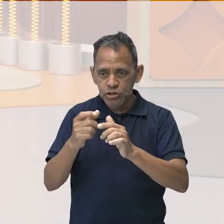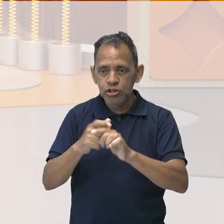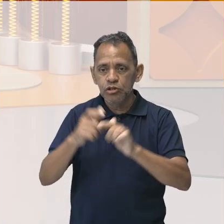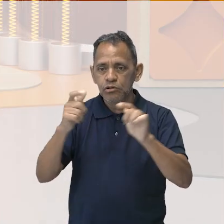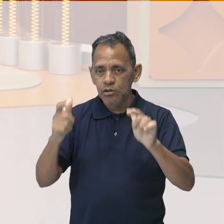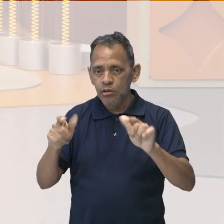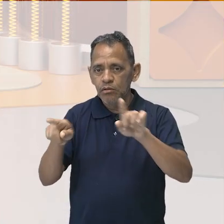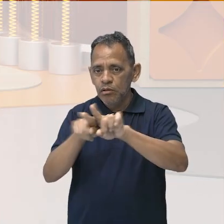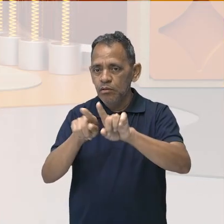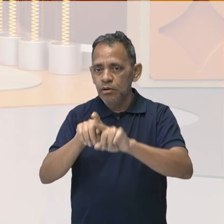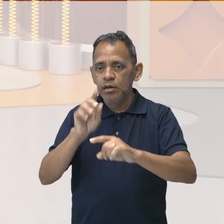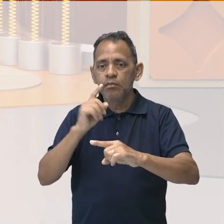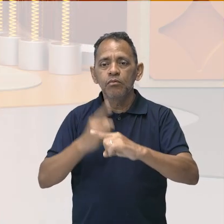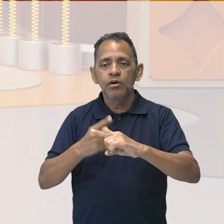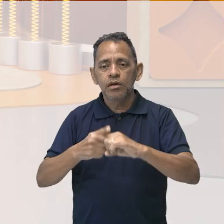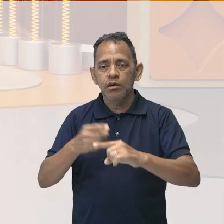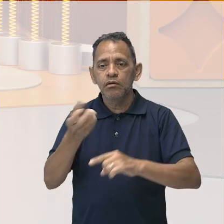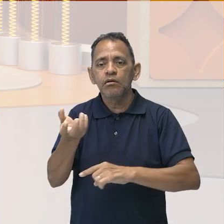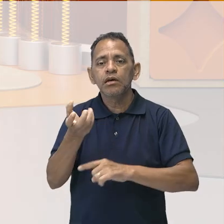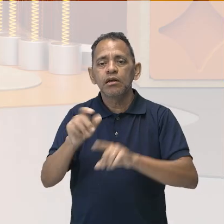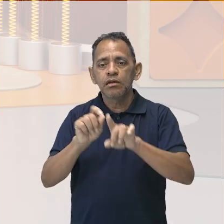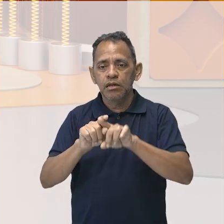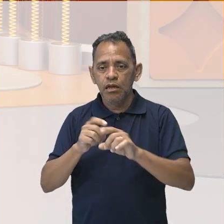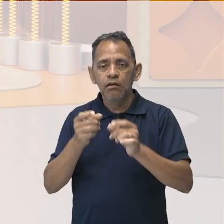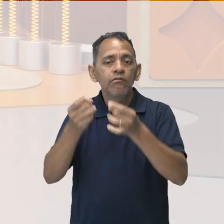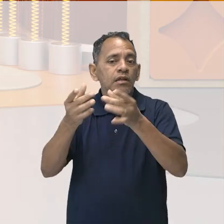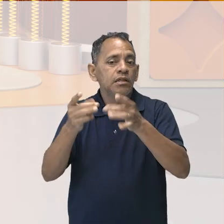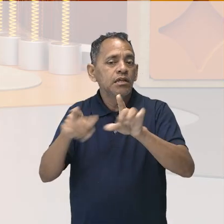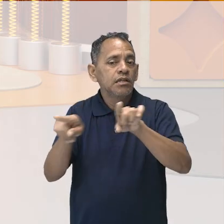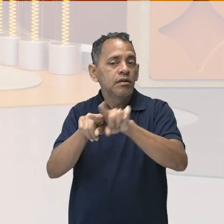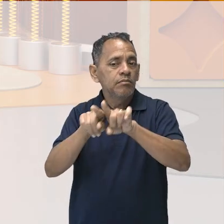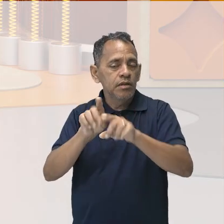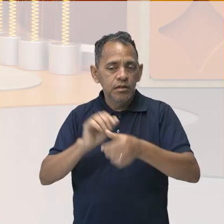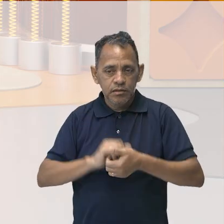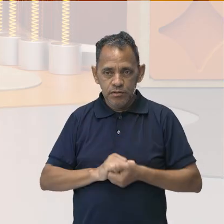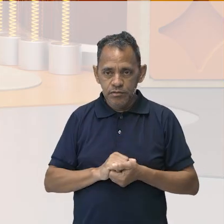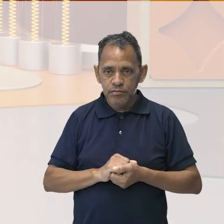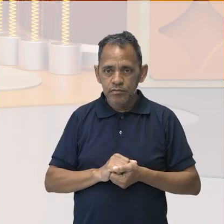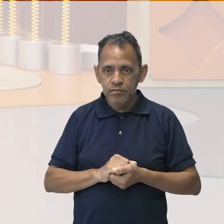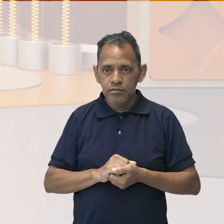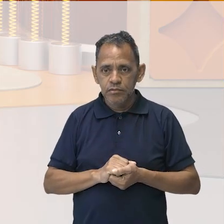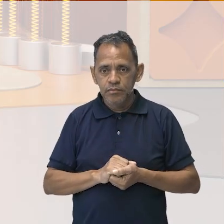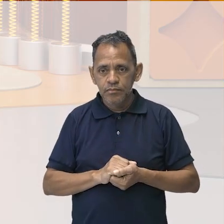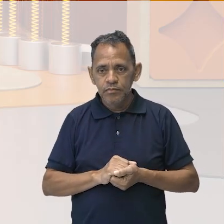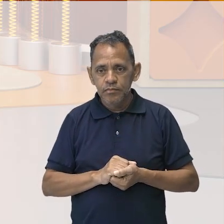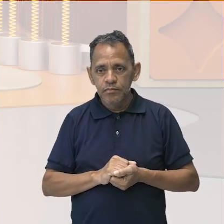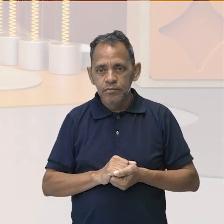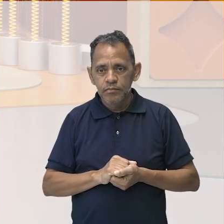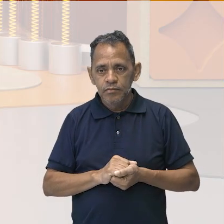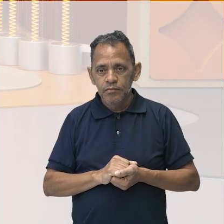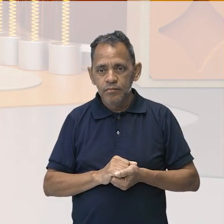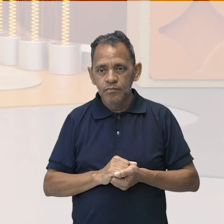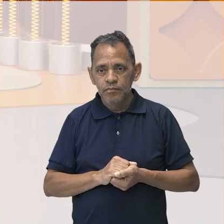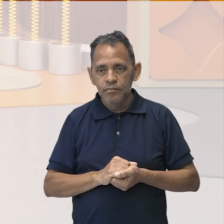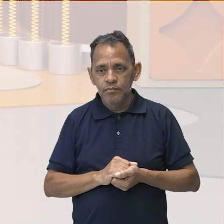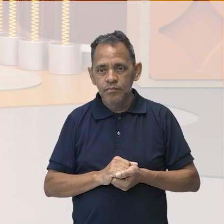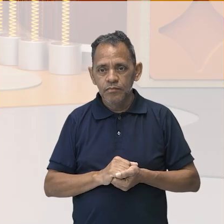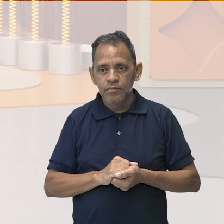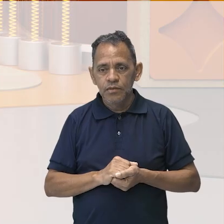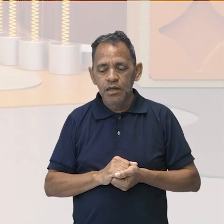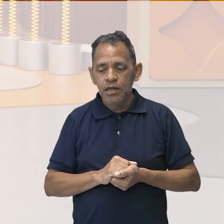mais, tá? Então, isso acaba vinculando a essa lei da oferta e da demanda com a